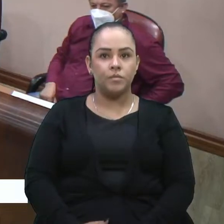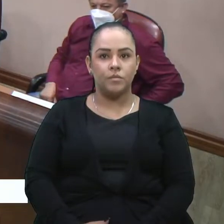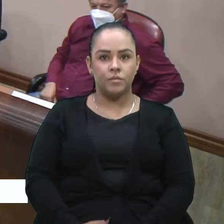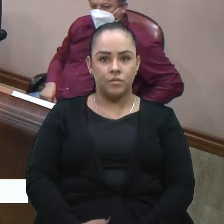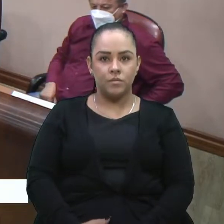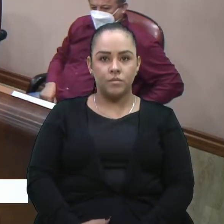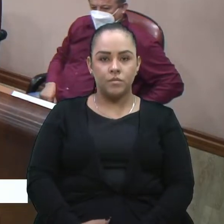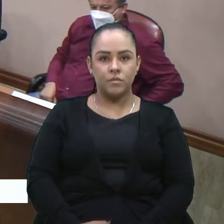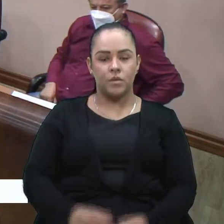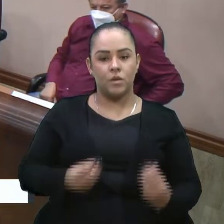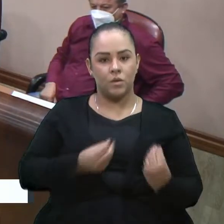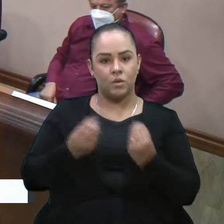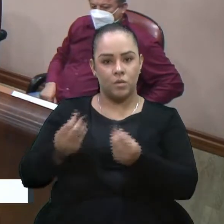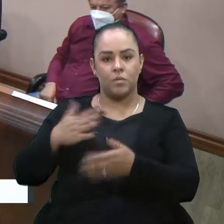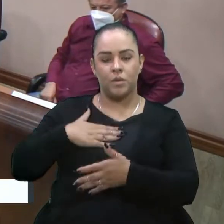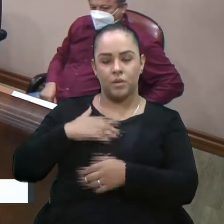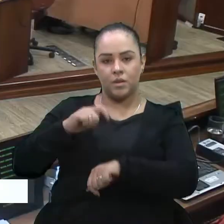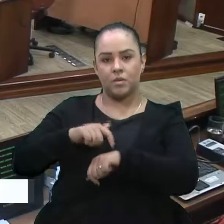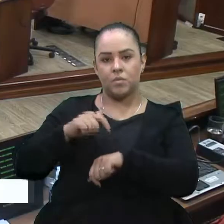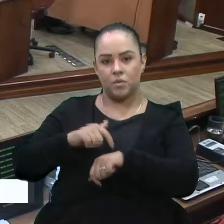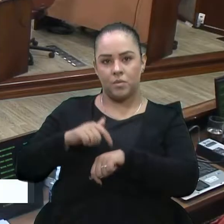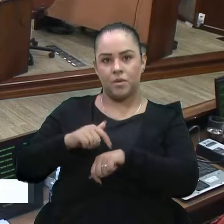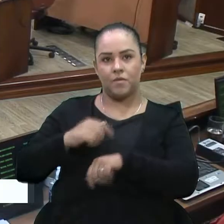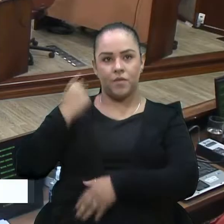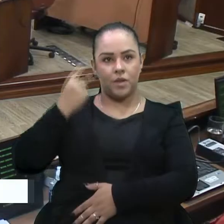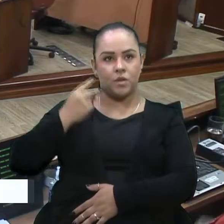Passo a palavra à vereadora Rose, que vai ocupar o grande expediente.